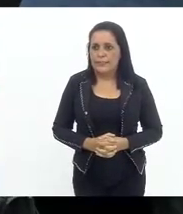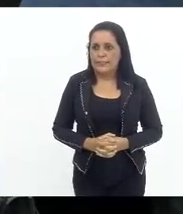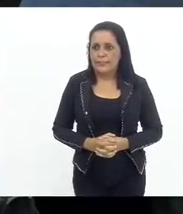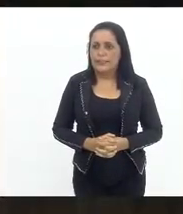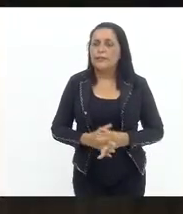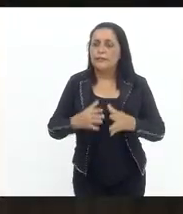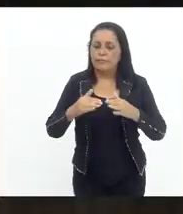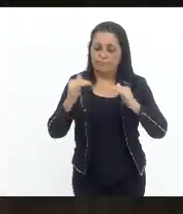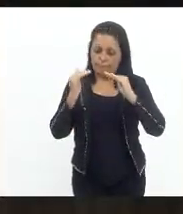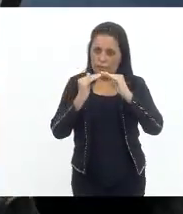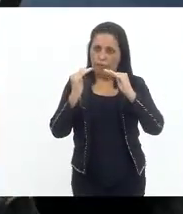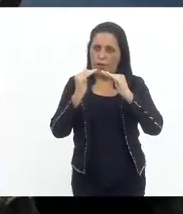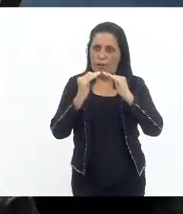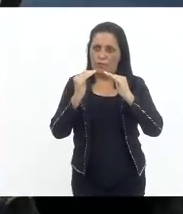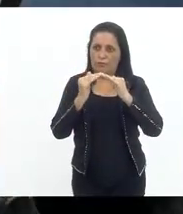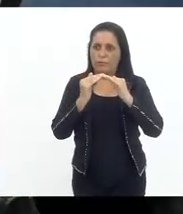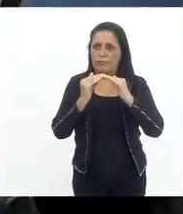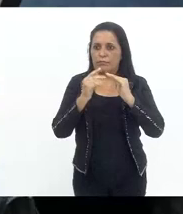Favorável, presidente.